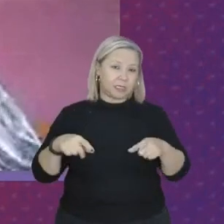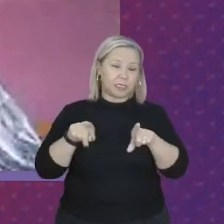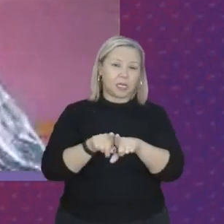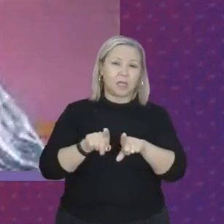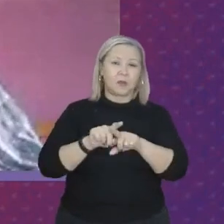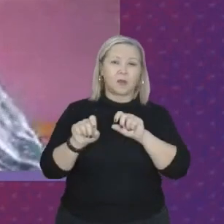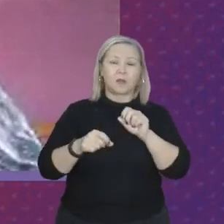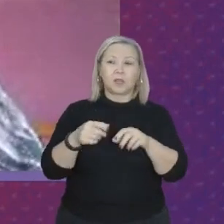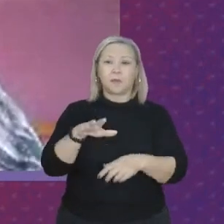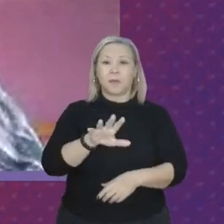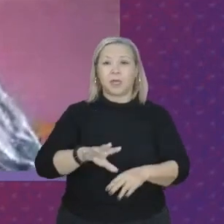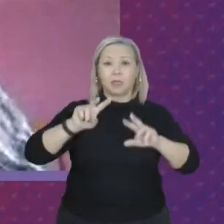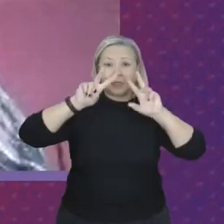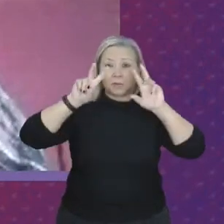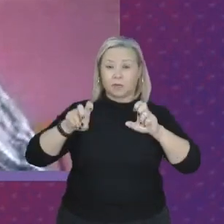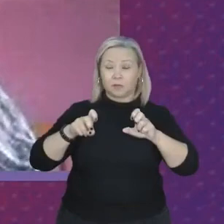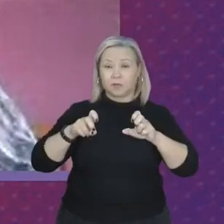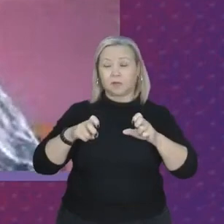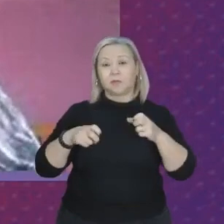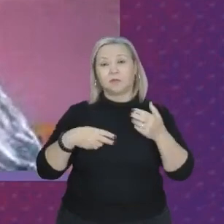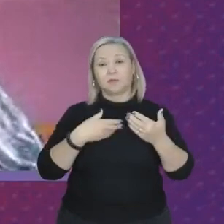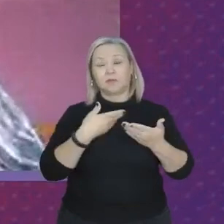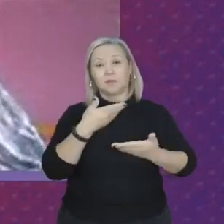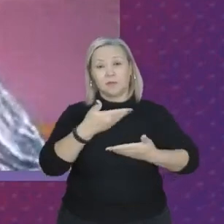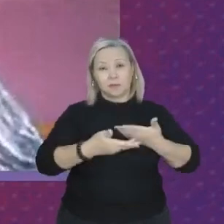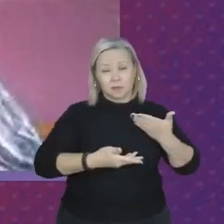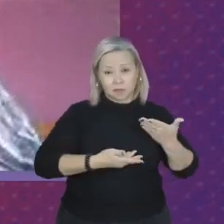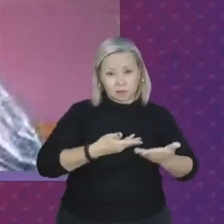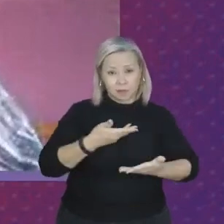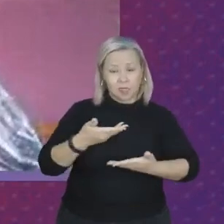no âmbito dos relacionamentos. Às vezes a gente está tão